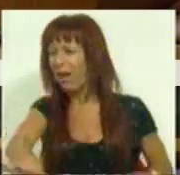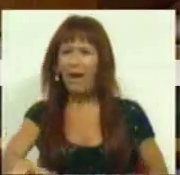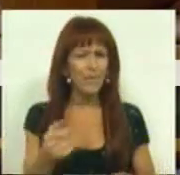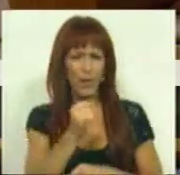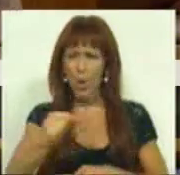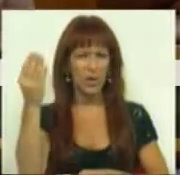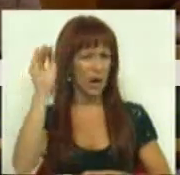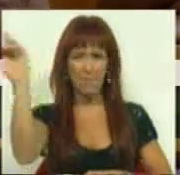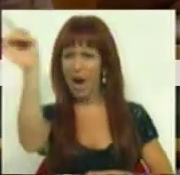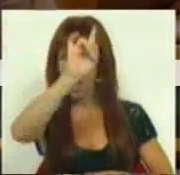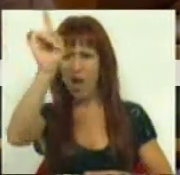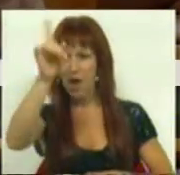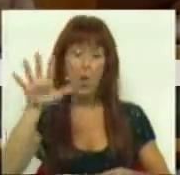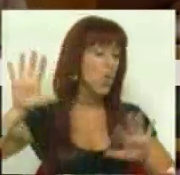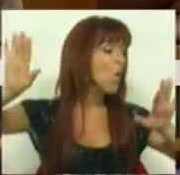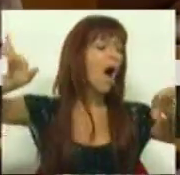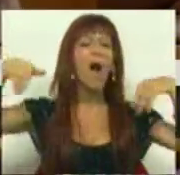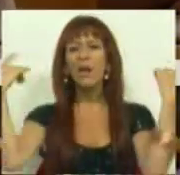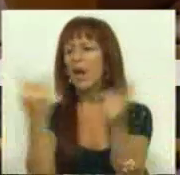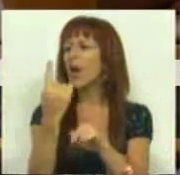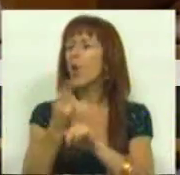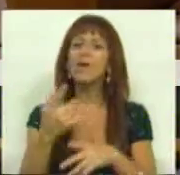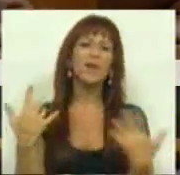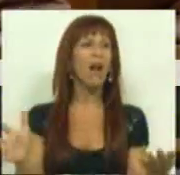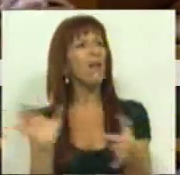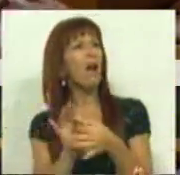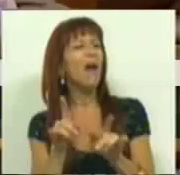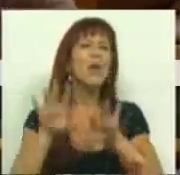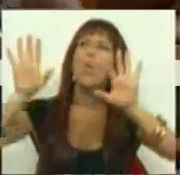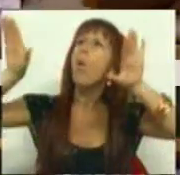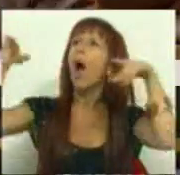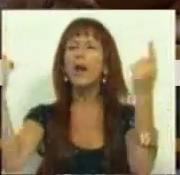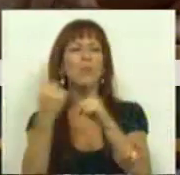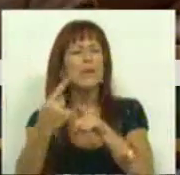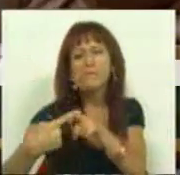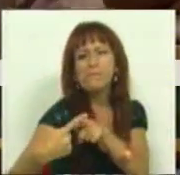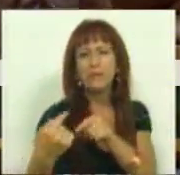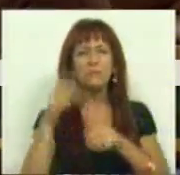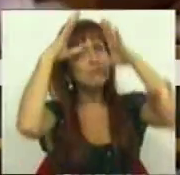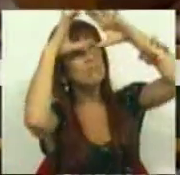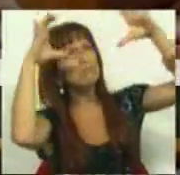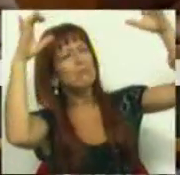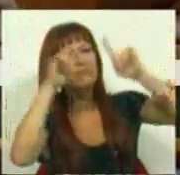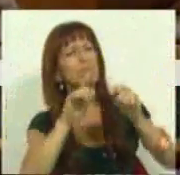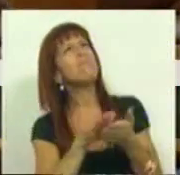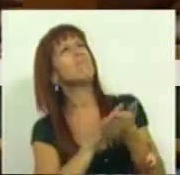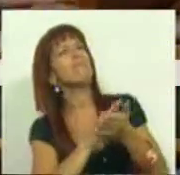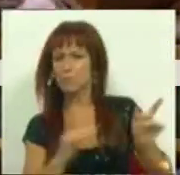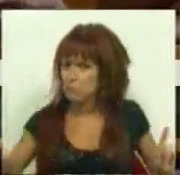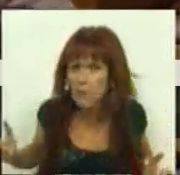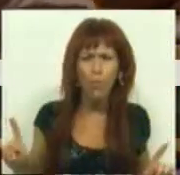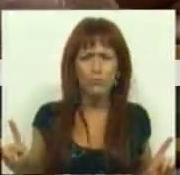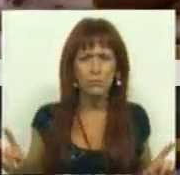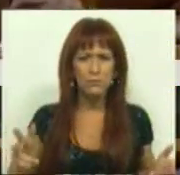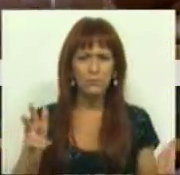preconceito contra a banca, não é qualquer coisa que tenha a ver com qualquer motivação ideológica primária. Não,